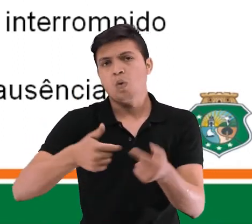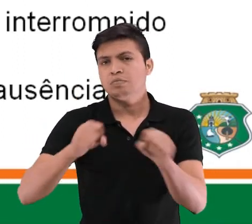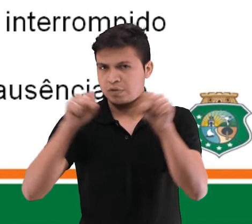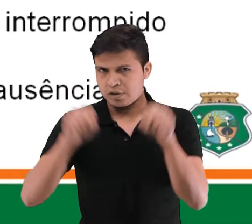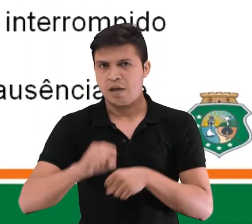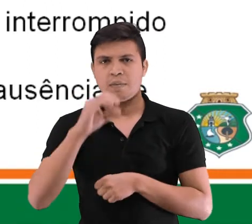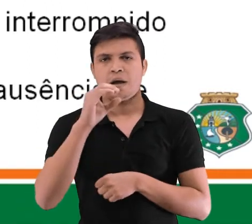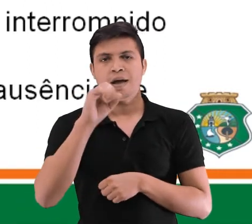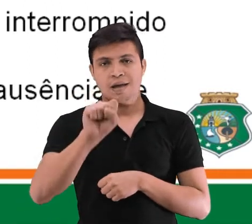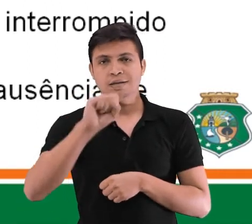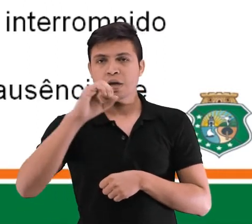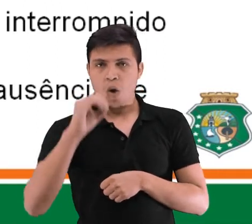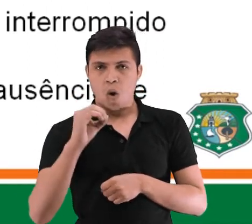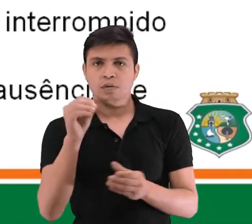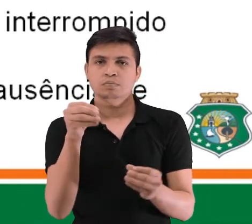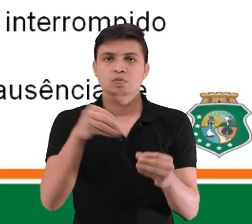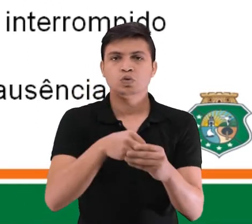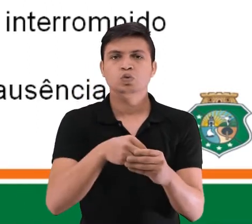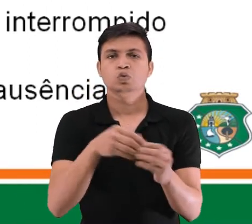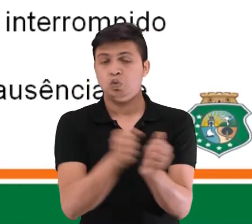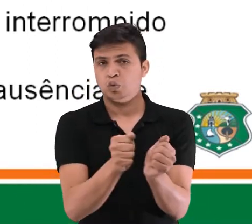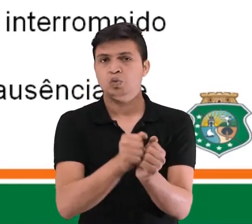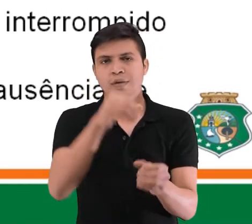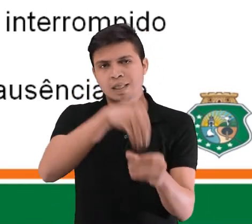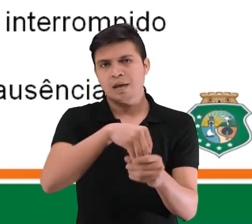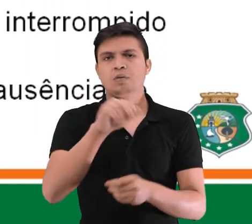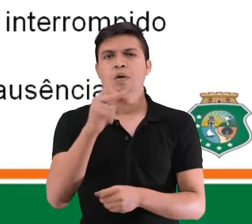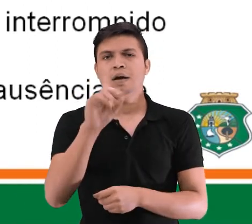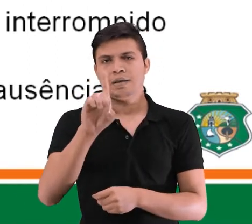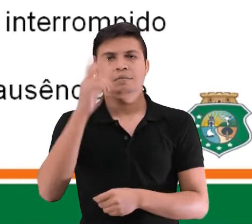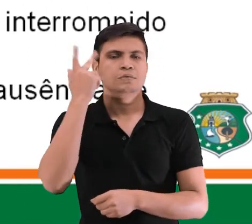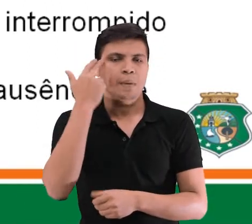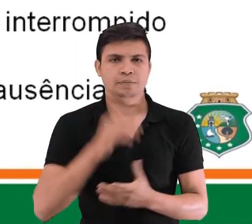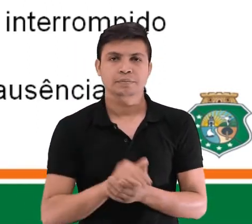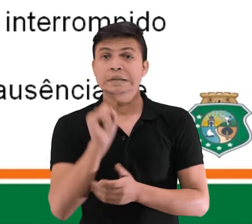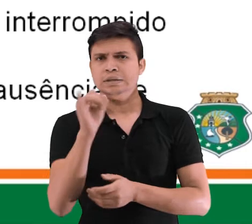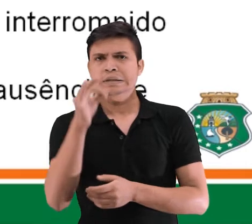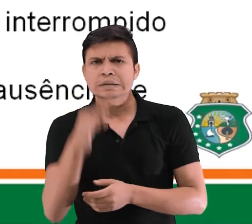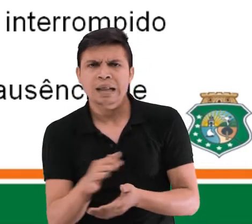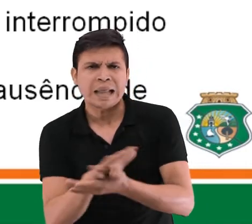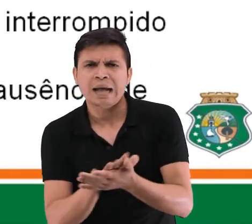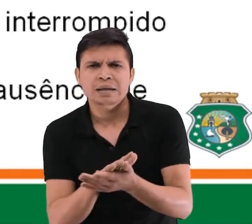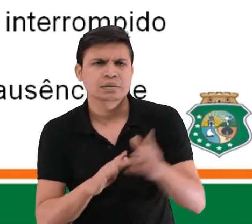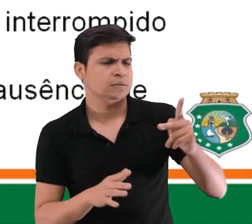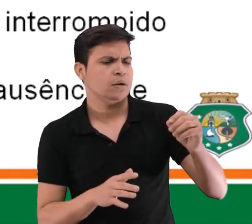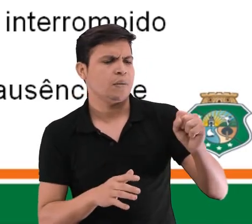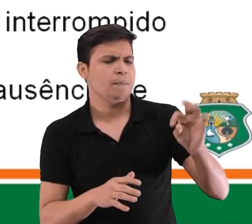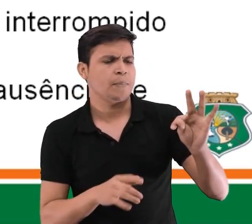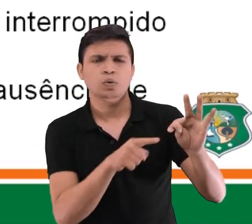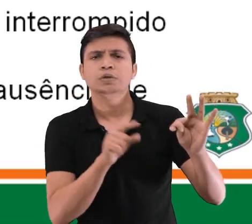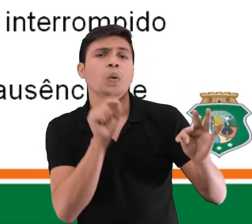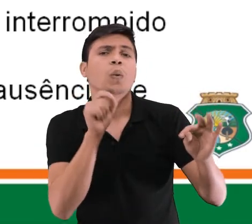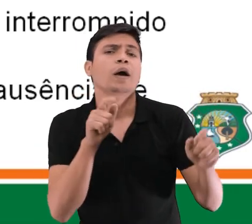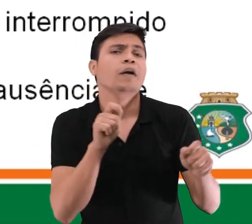está no seu HD normalmente, certo? Caso não dê certo, o que o Post faz? Caso ele não